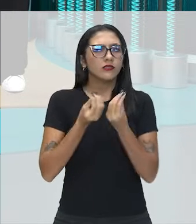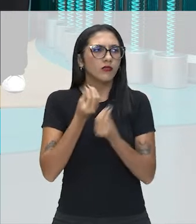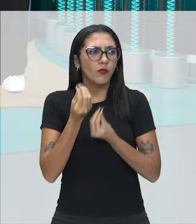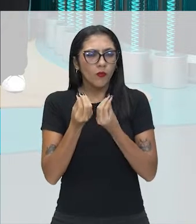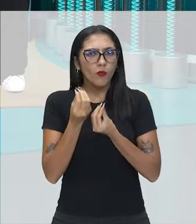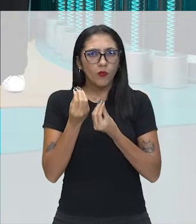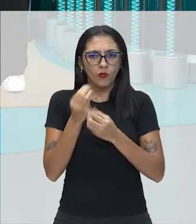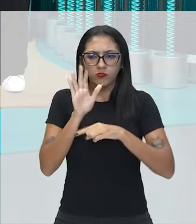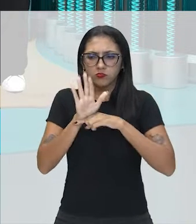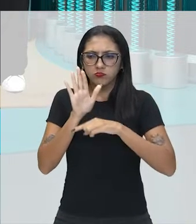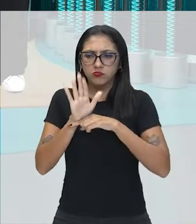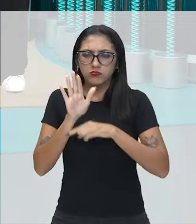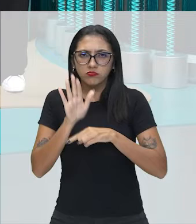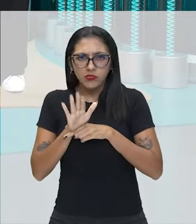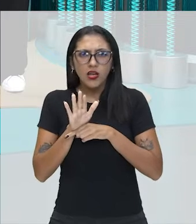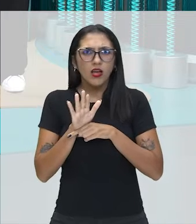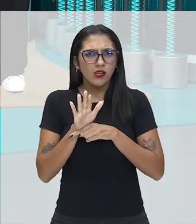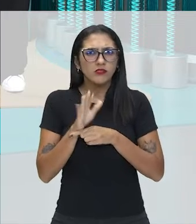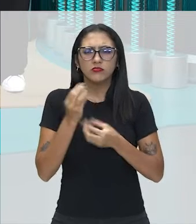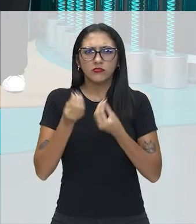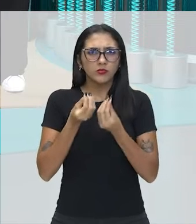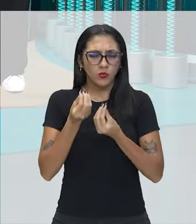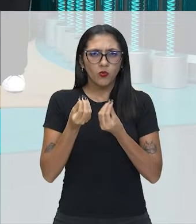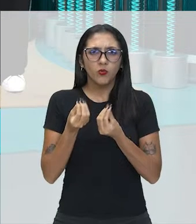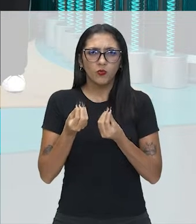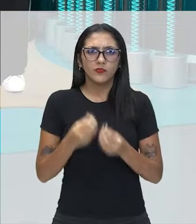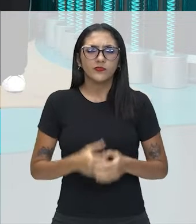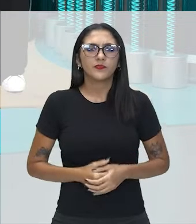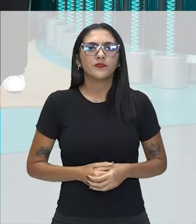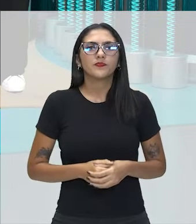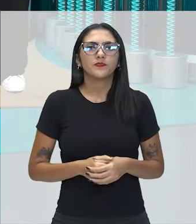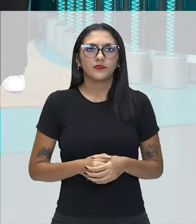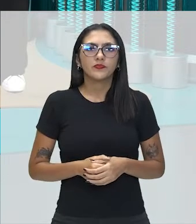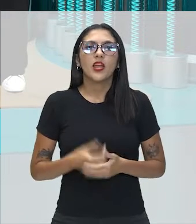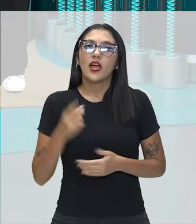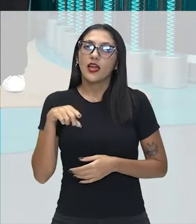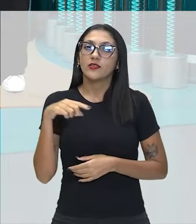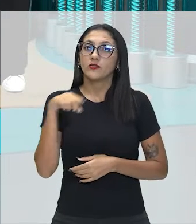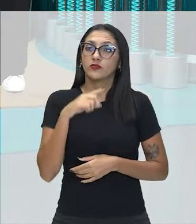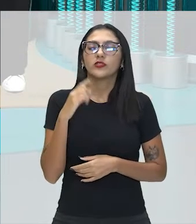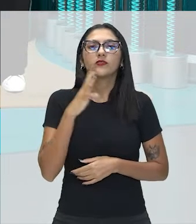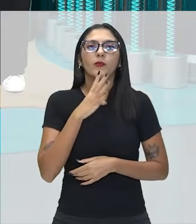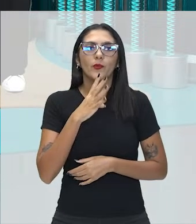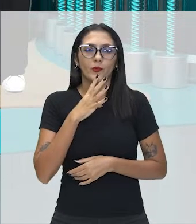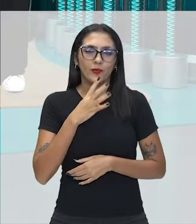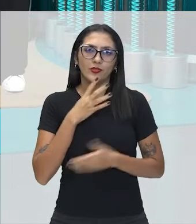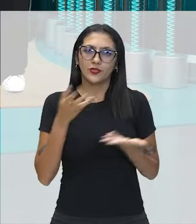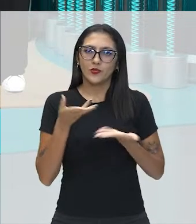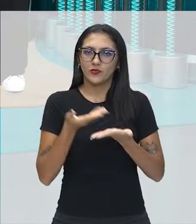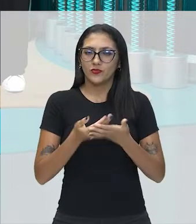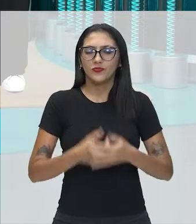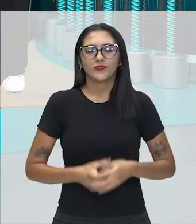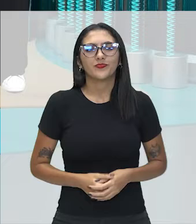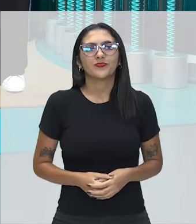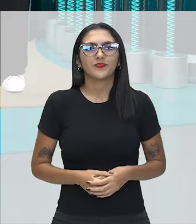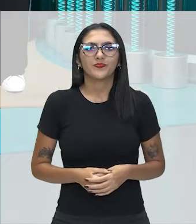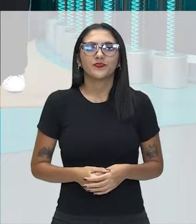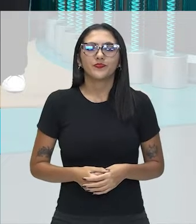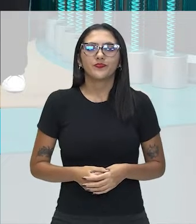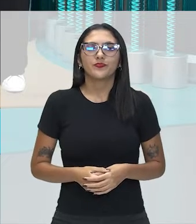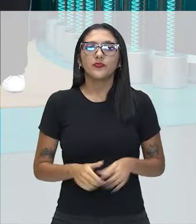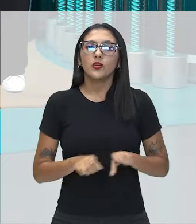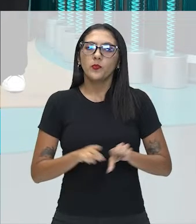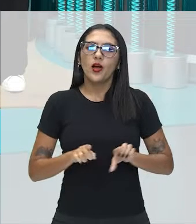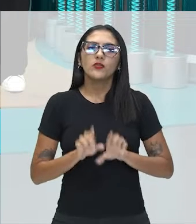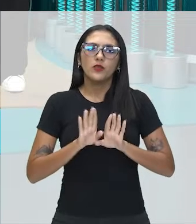são recomendados para atuar nesses casos? É isso que a gente vai descobrir na nossa aula. Mas antes de nós